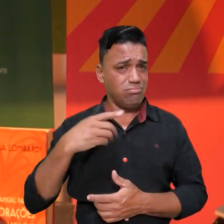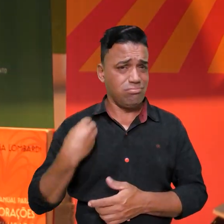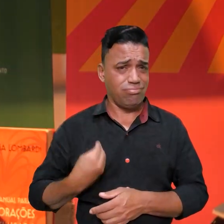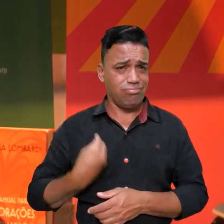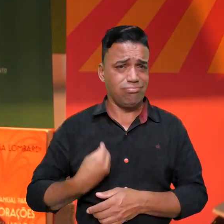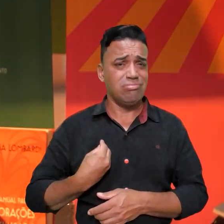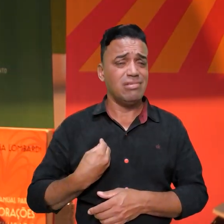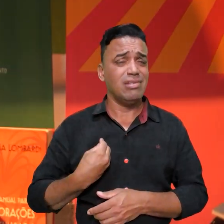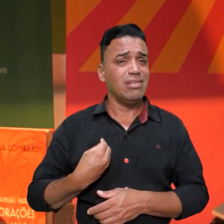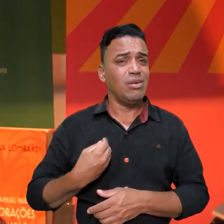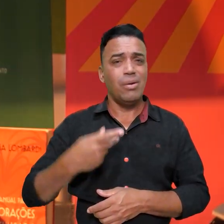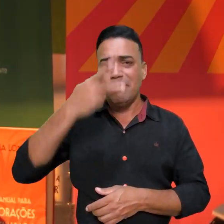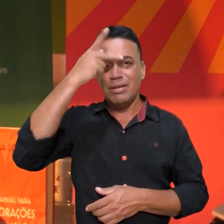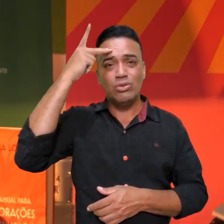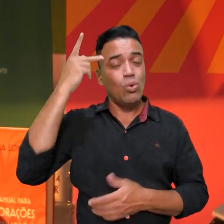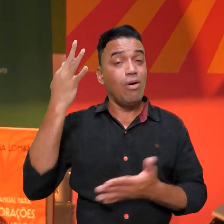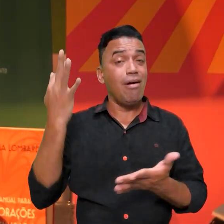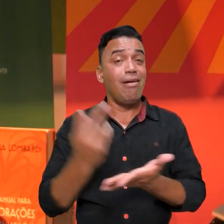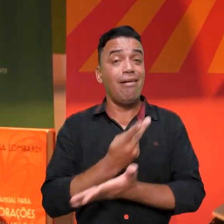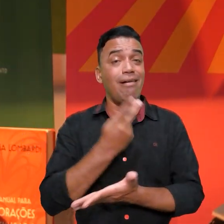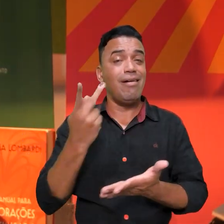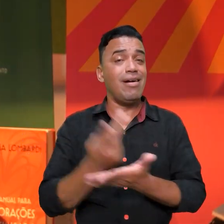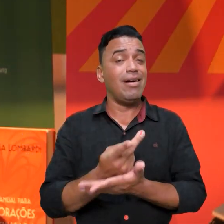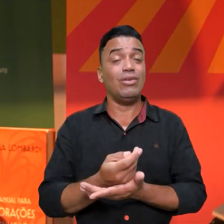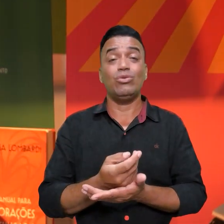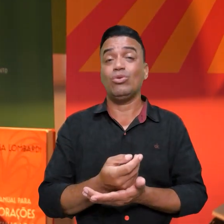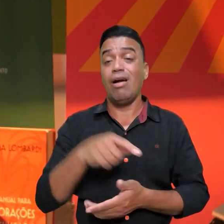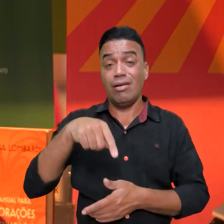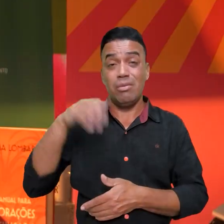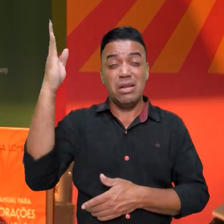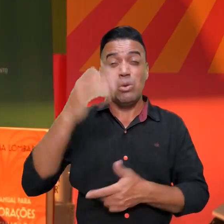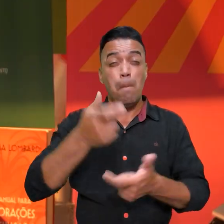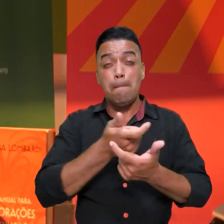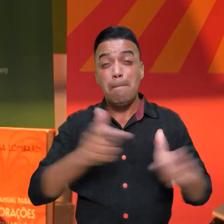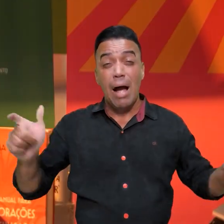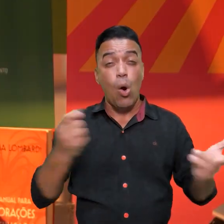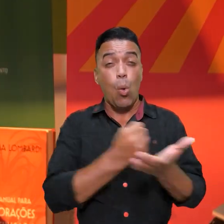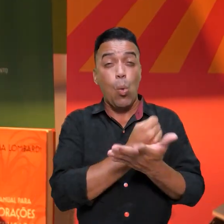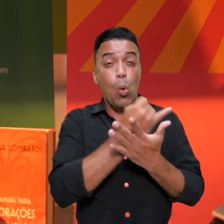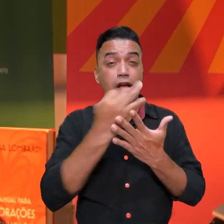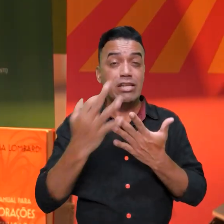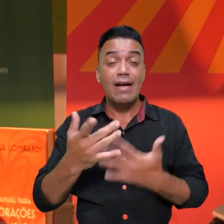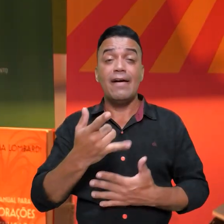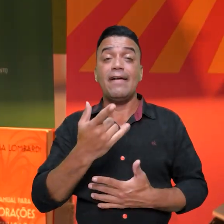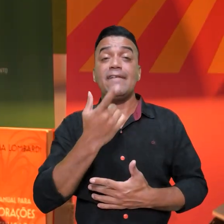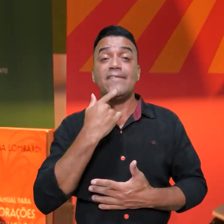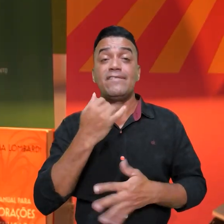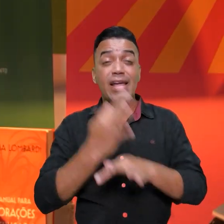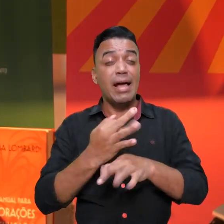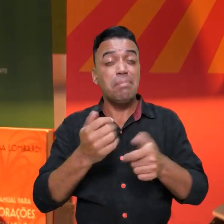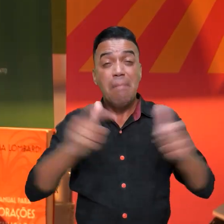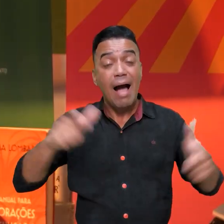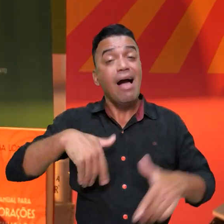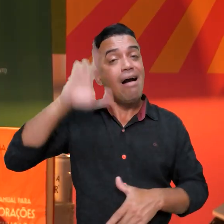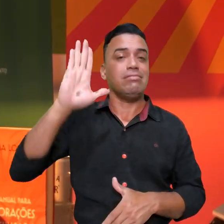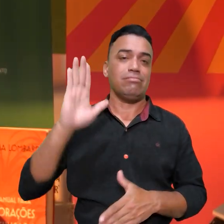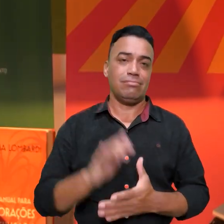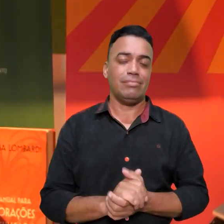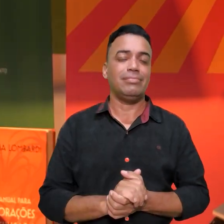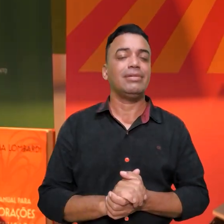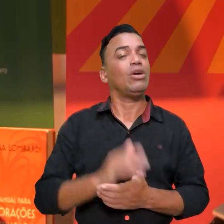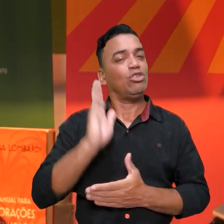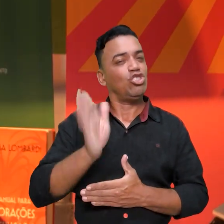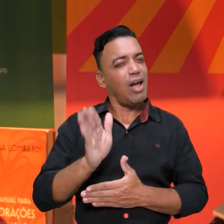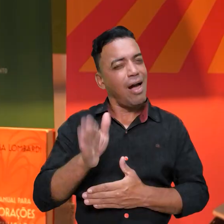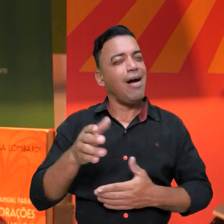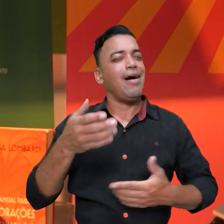Que pessoa equivocada. Devia ter mais feriado. Por isso, também, já politizando a conversa,